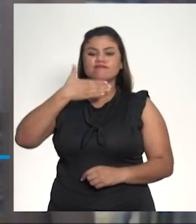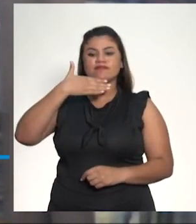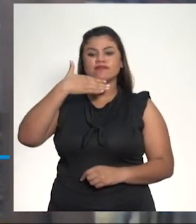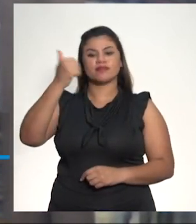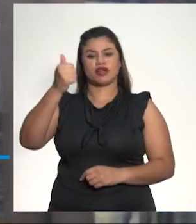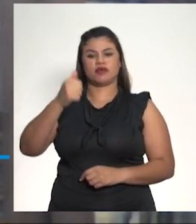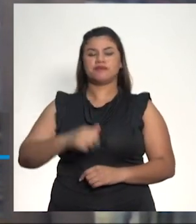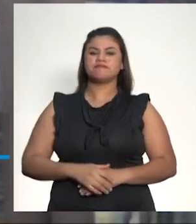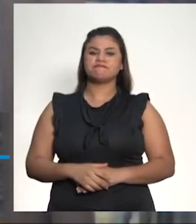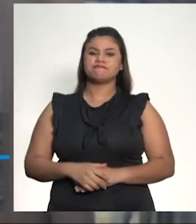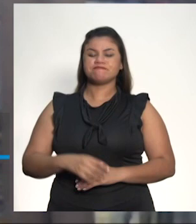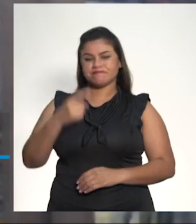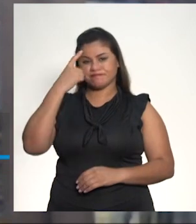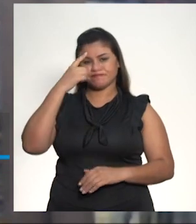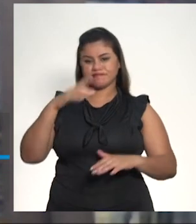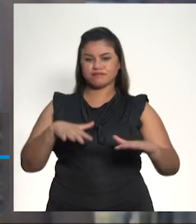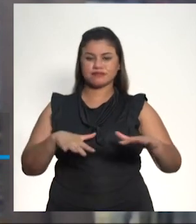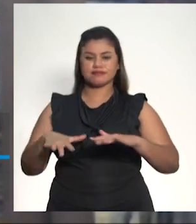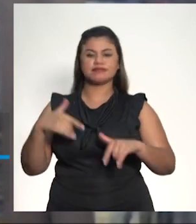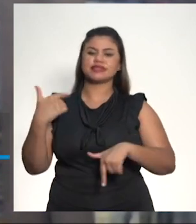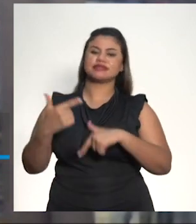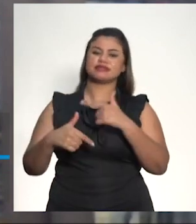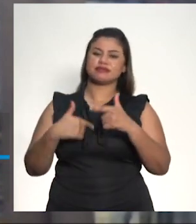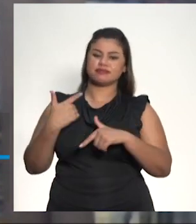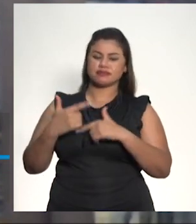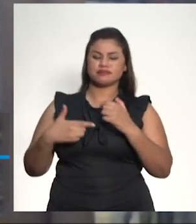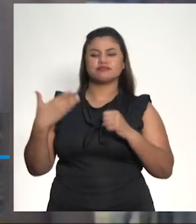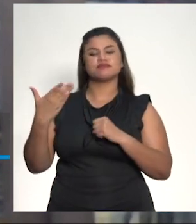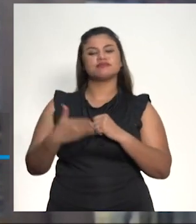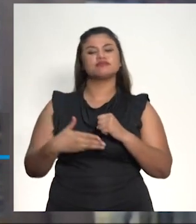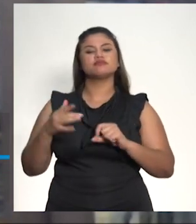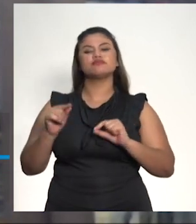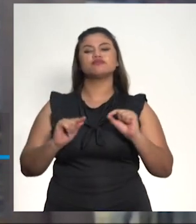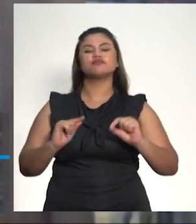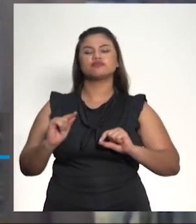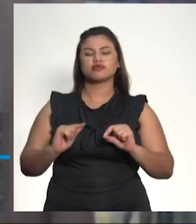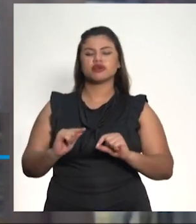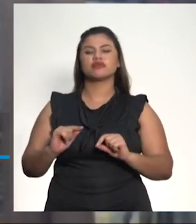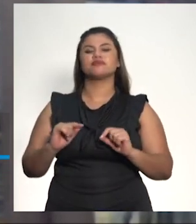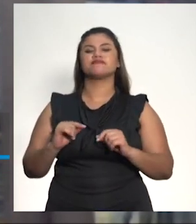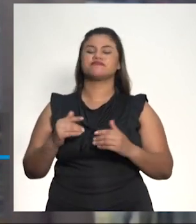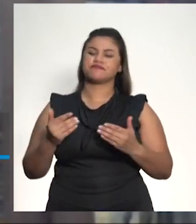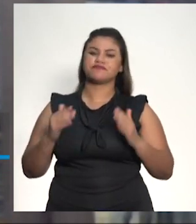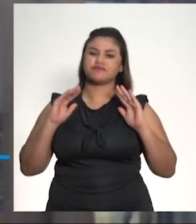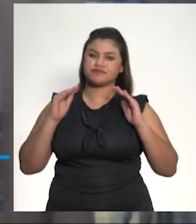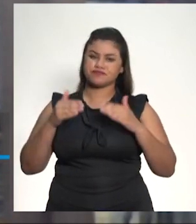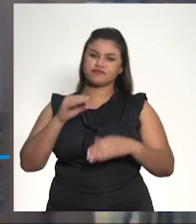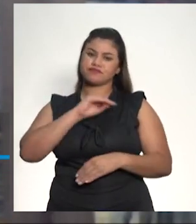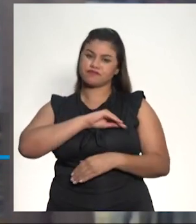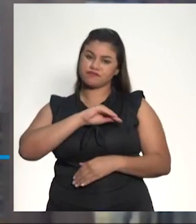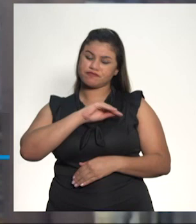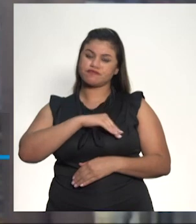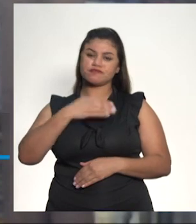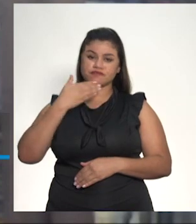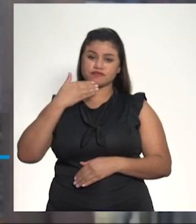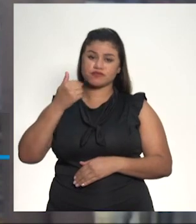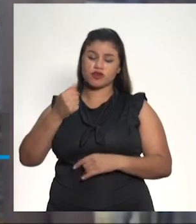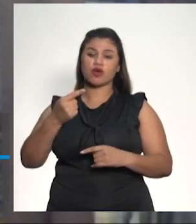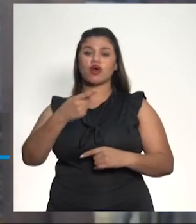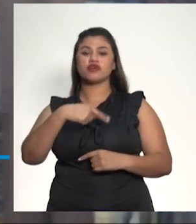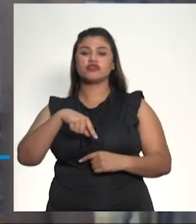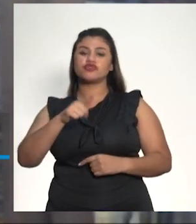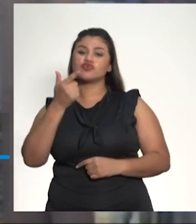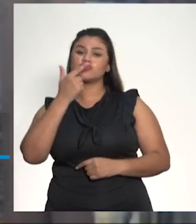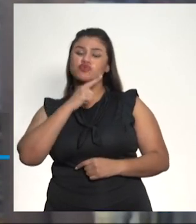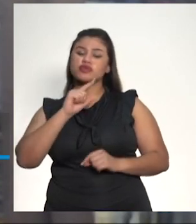Então, o movimento trabalhista ele tem como um fundamento essa perspectiva, porque é através desse salário que nós